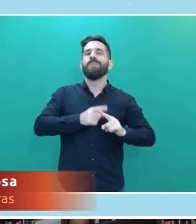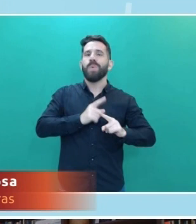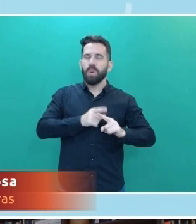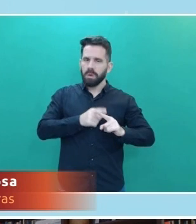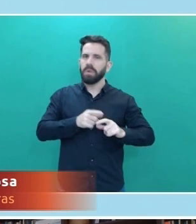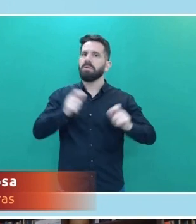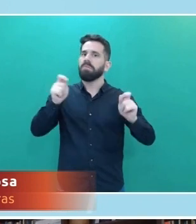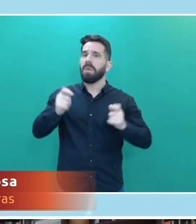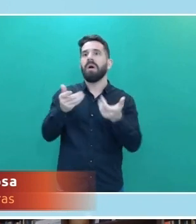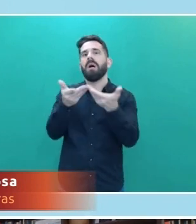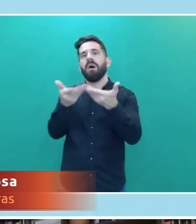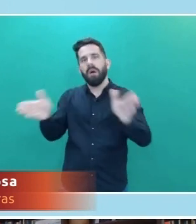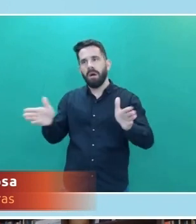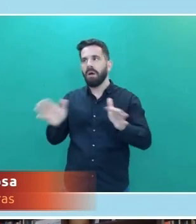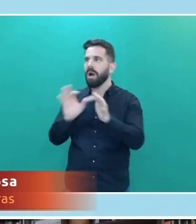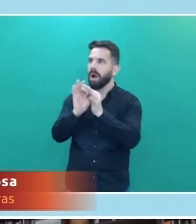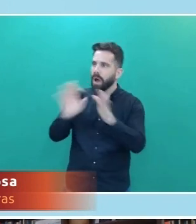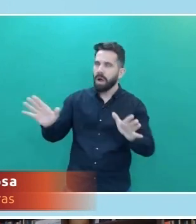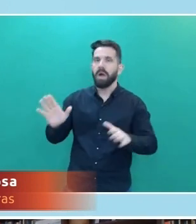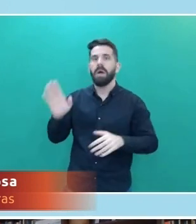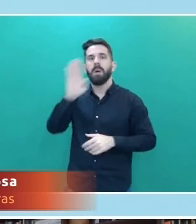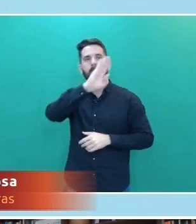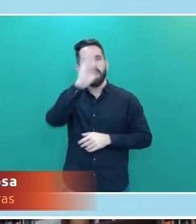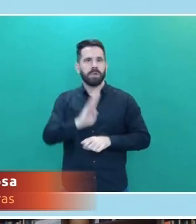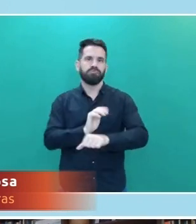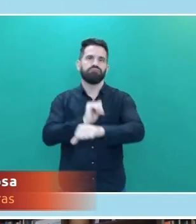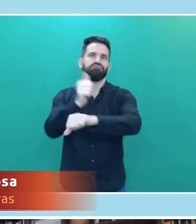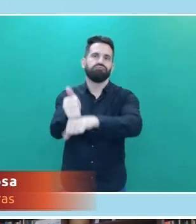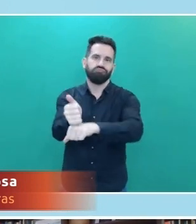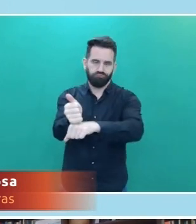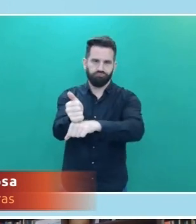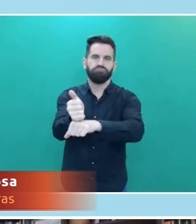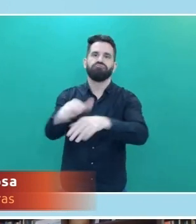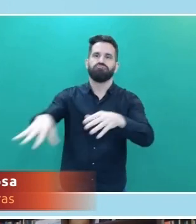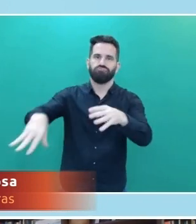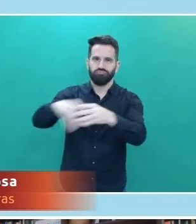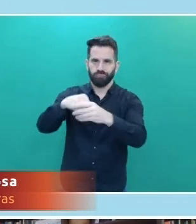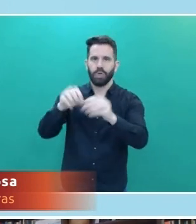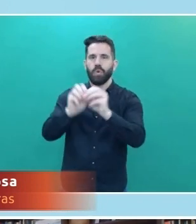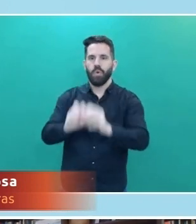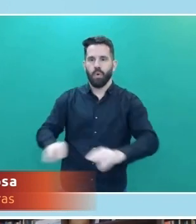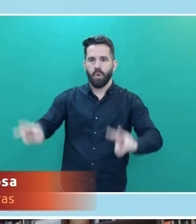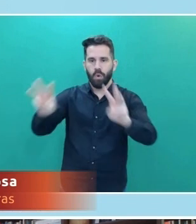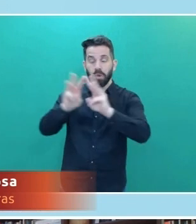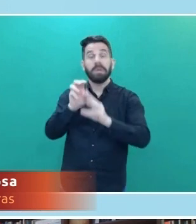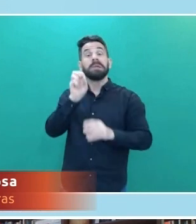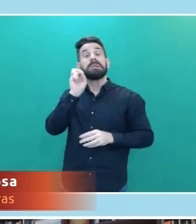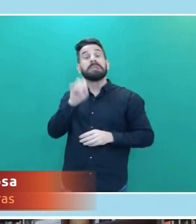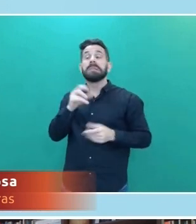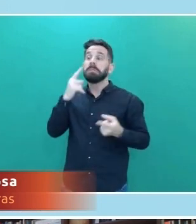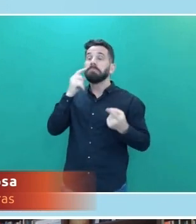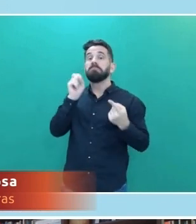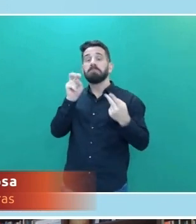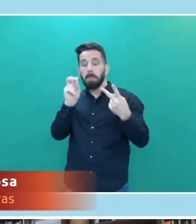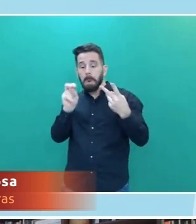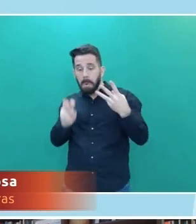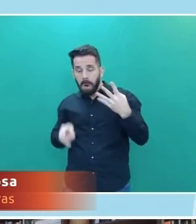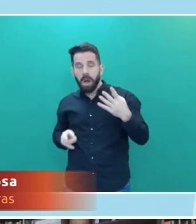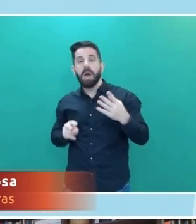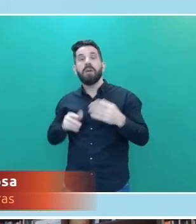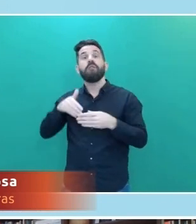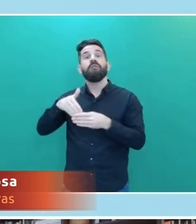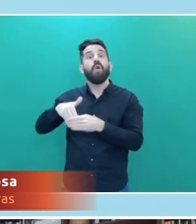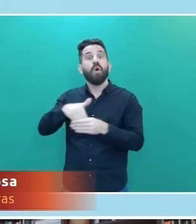a cadeira. Isso não foi alterado. Se a gente olhar as votações na Assembleia Geral da ONU, que são posicionamentos objetivos,